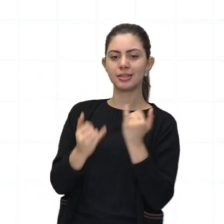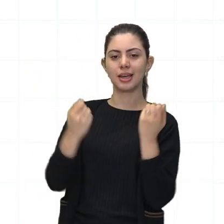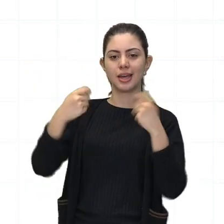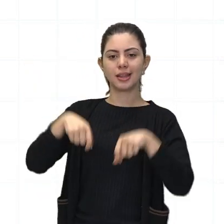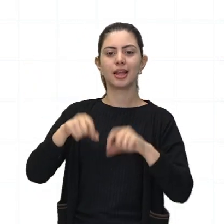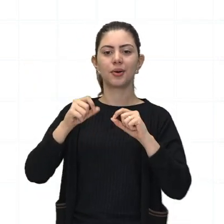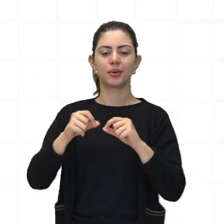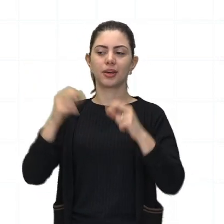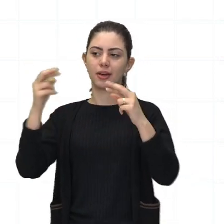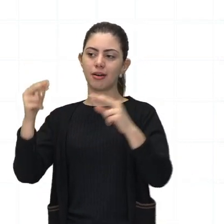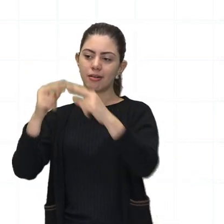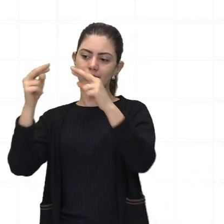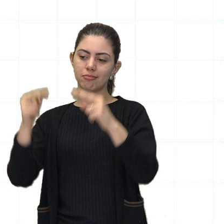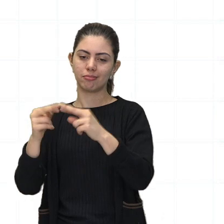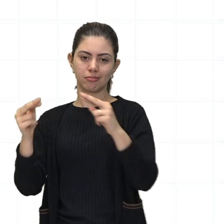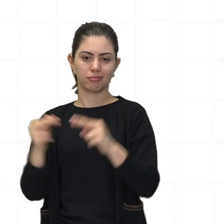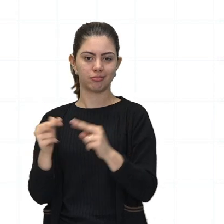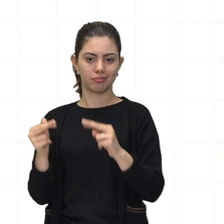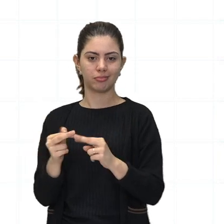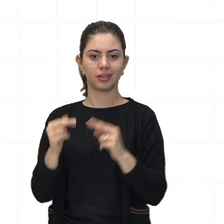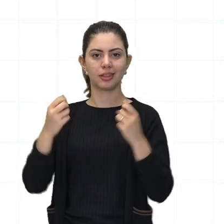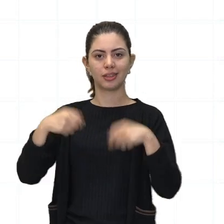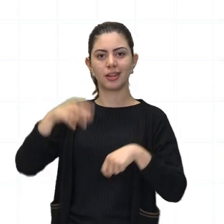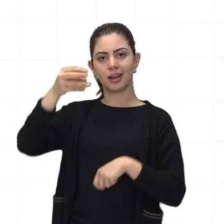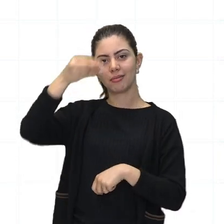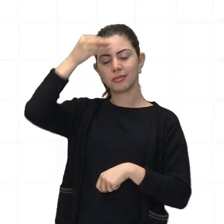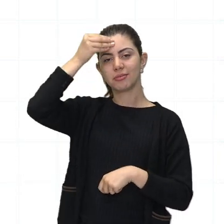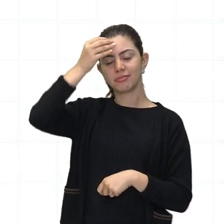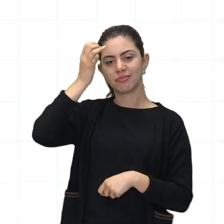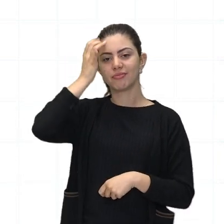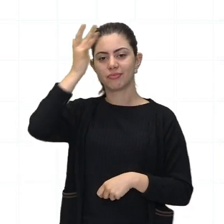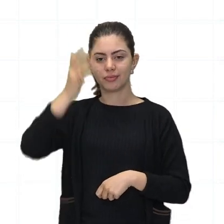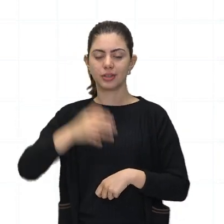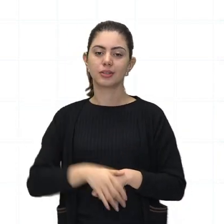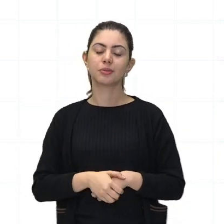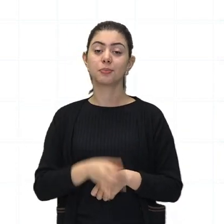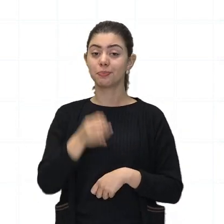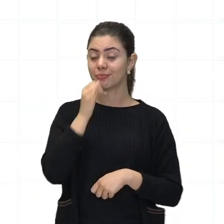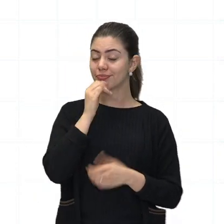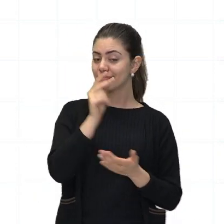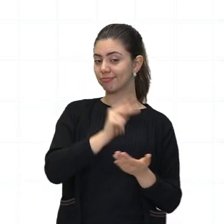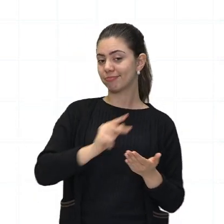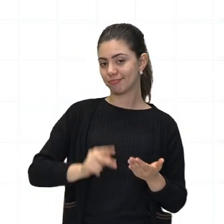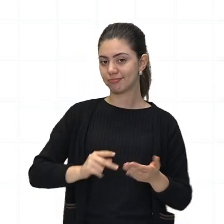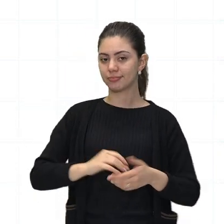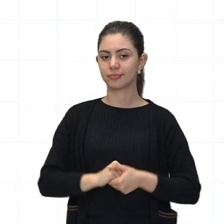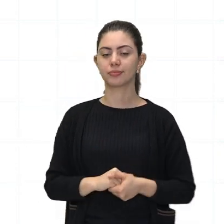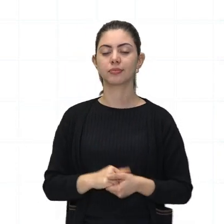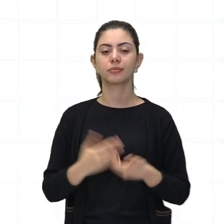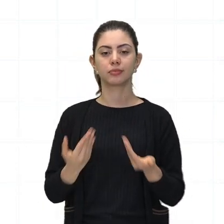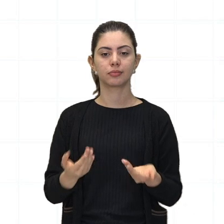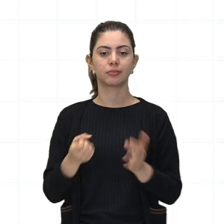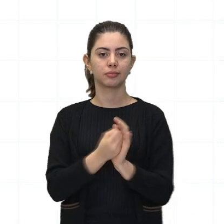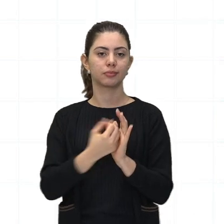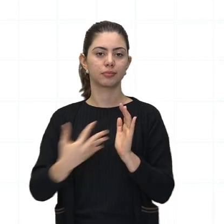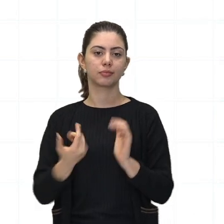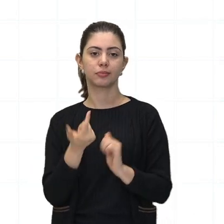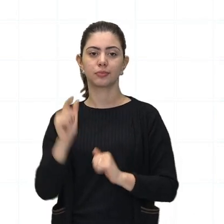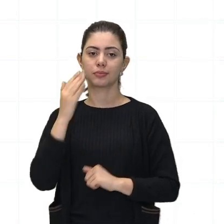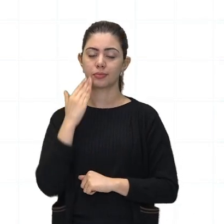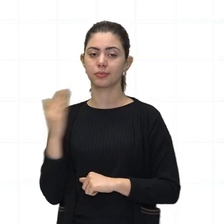numa memorização de uma música, no caso aqui de um poema. Outros elementos do poema incluem a